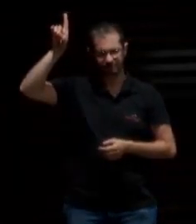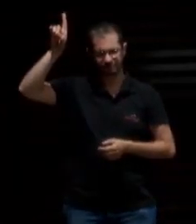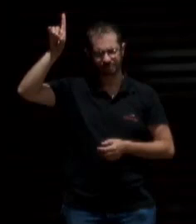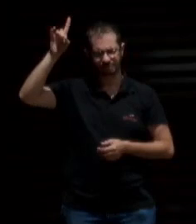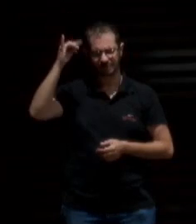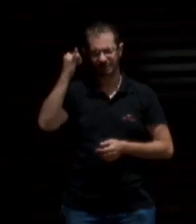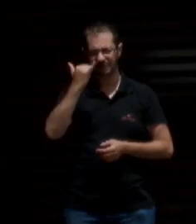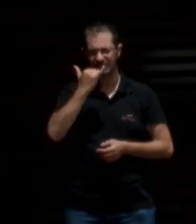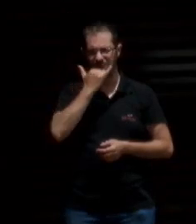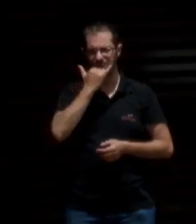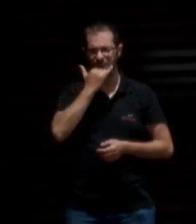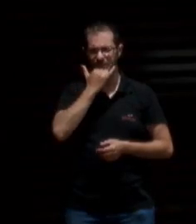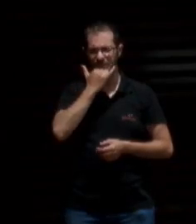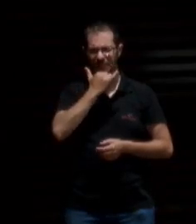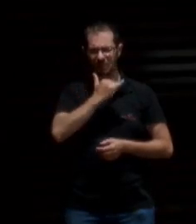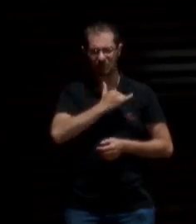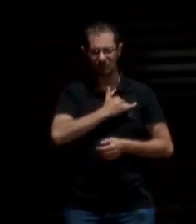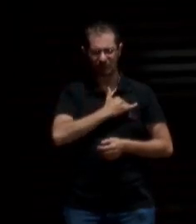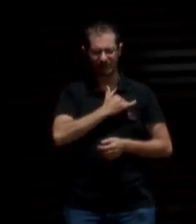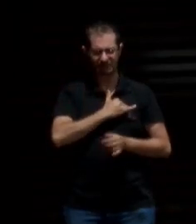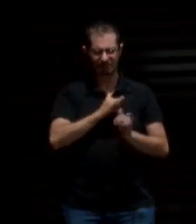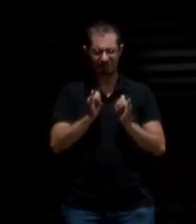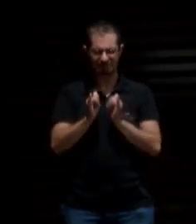perdoa a nossa incredulidade, Senhor.